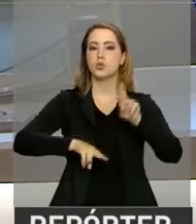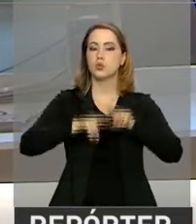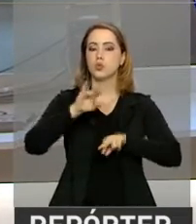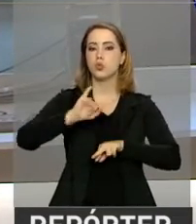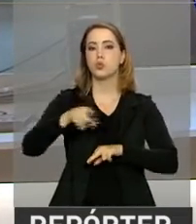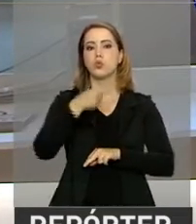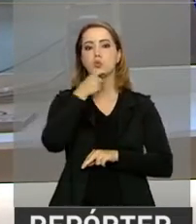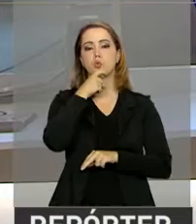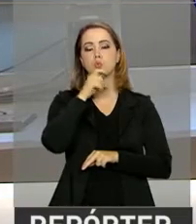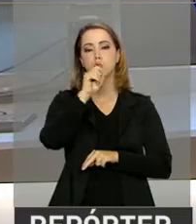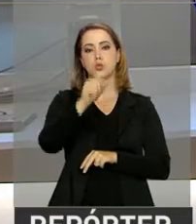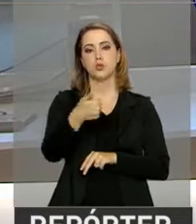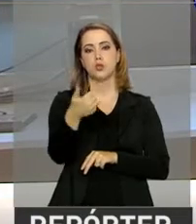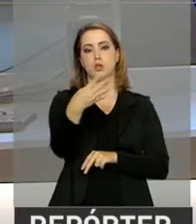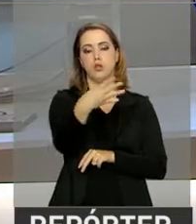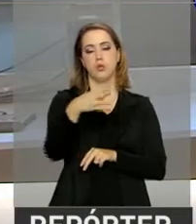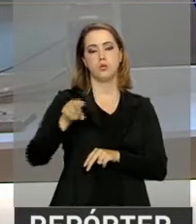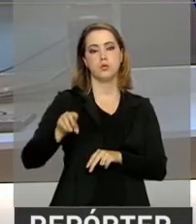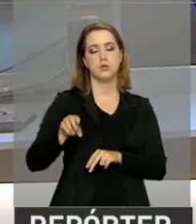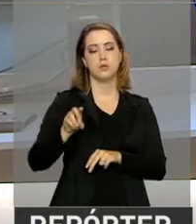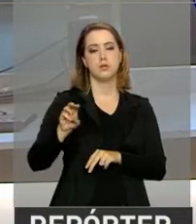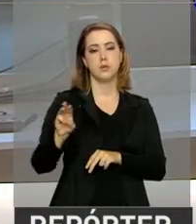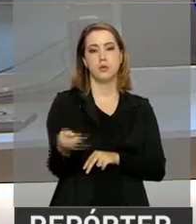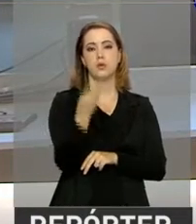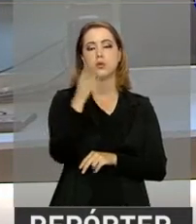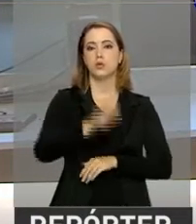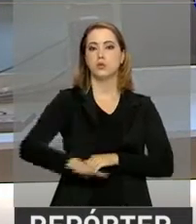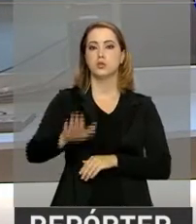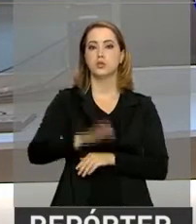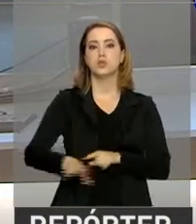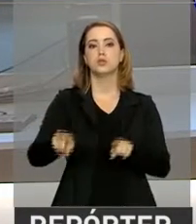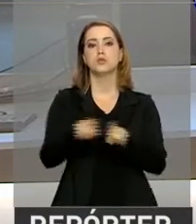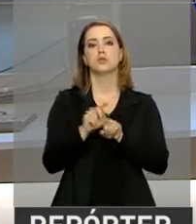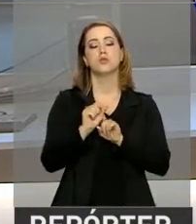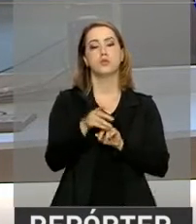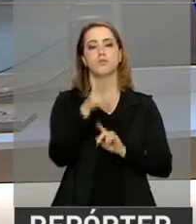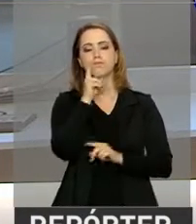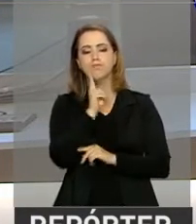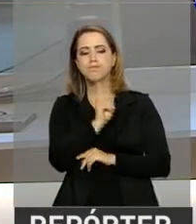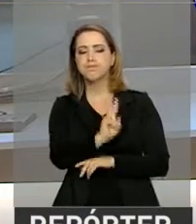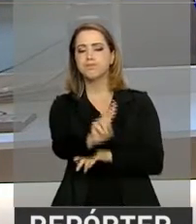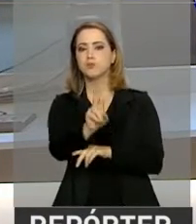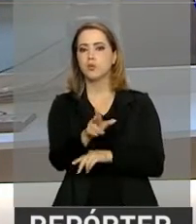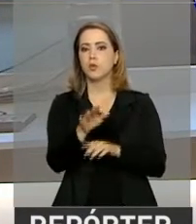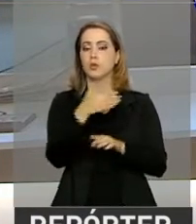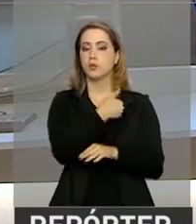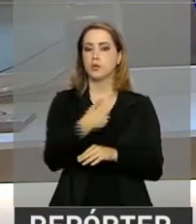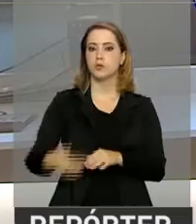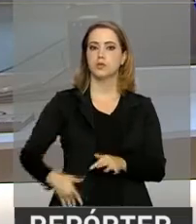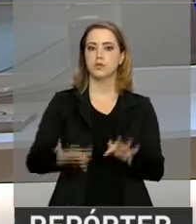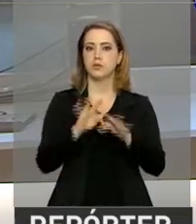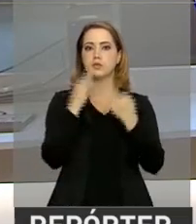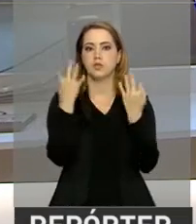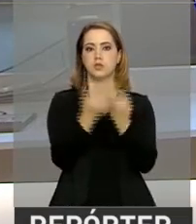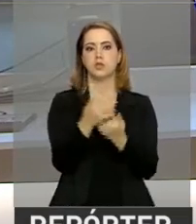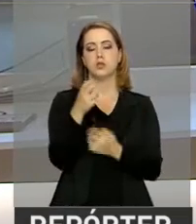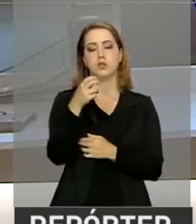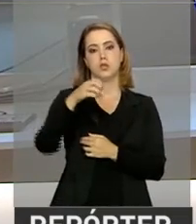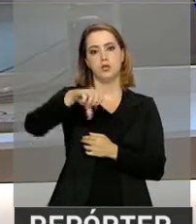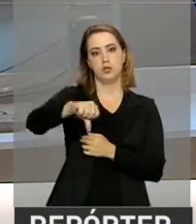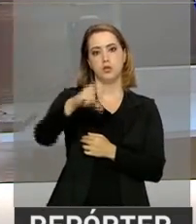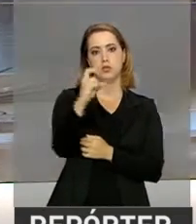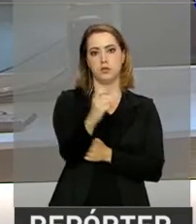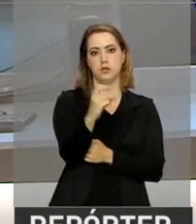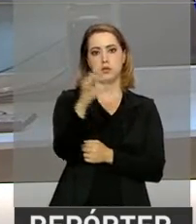beneficiárias do bolsa família foram acompanhados pelo governo federal nesse período 95 por cento cumpriram o mínimo de